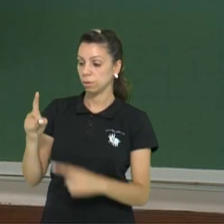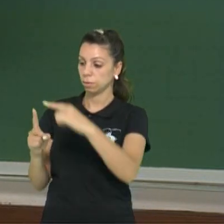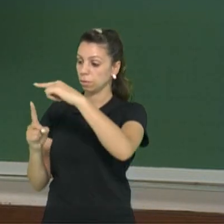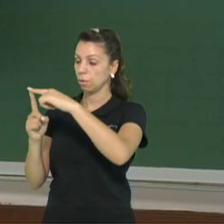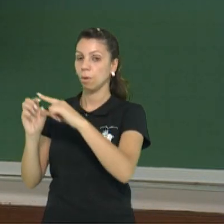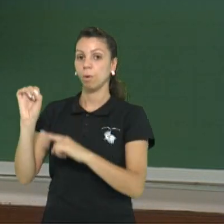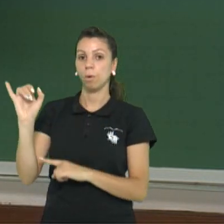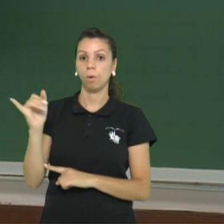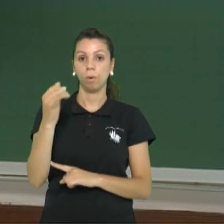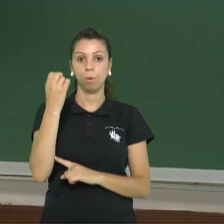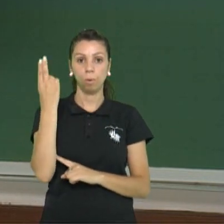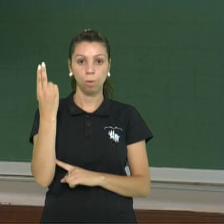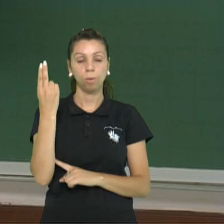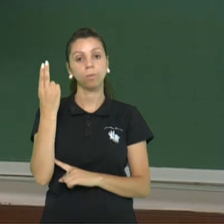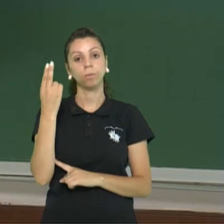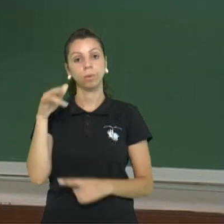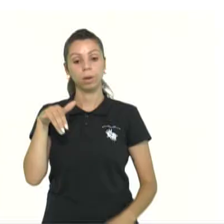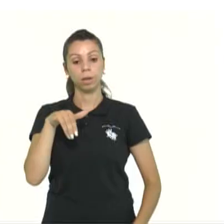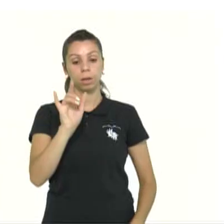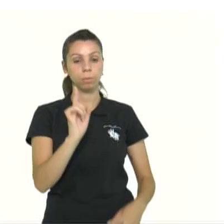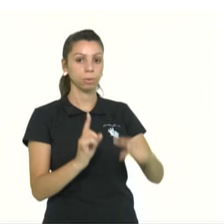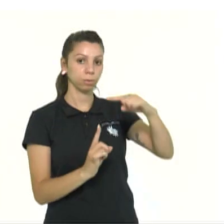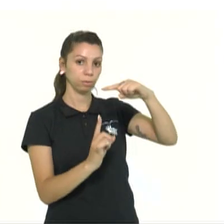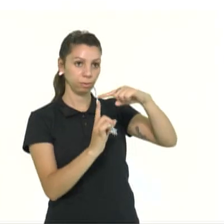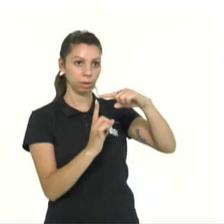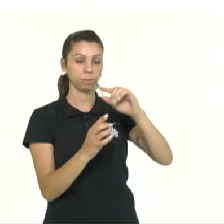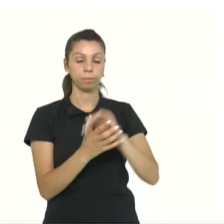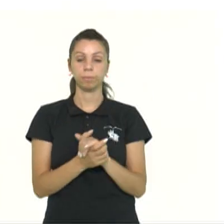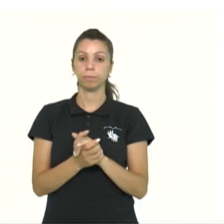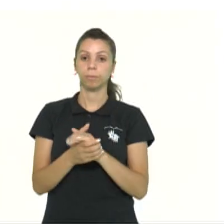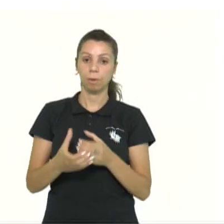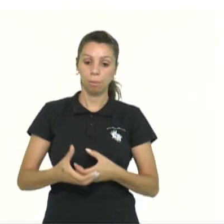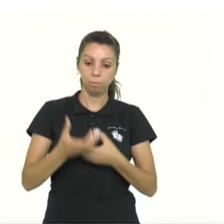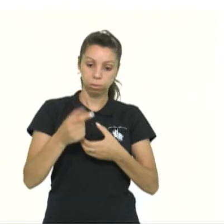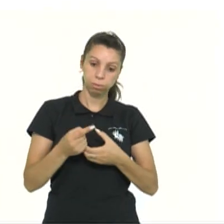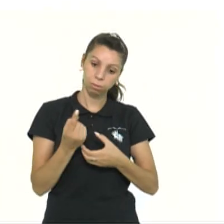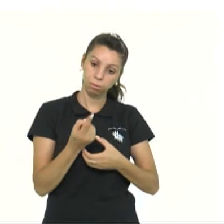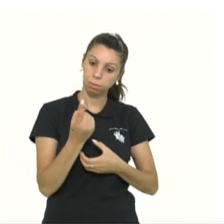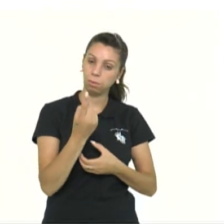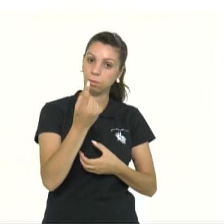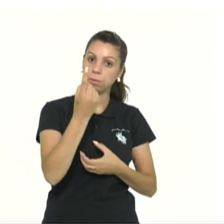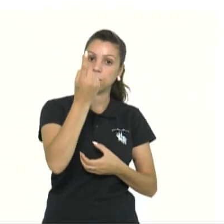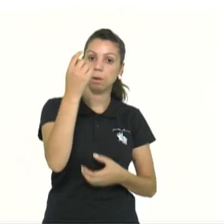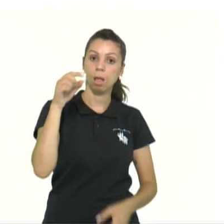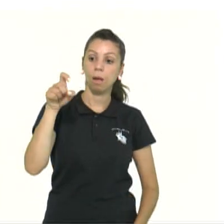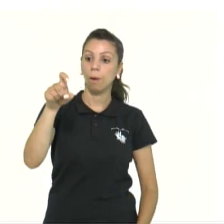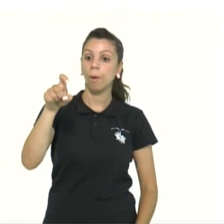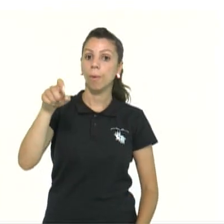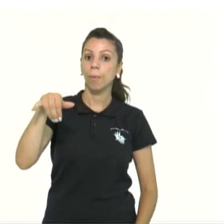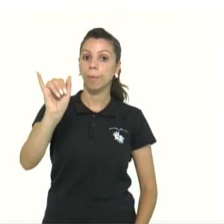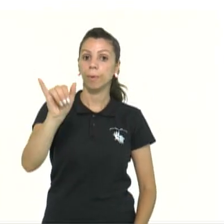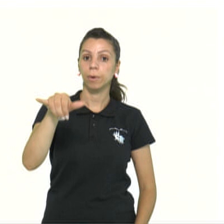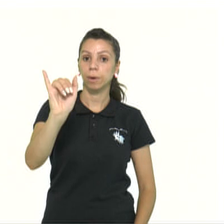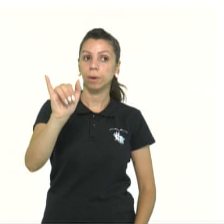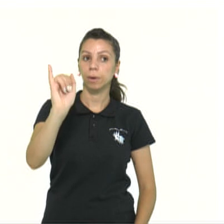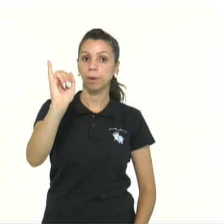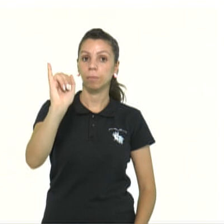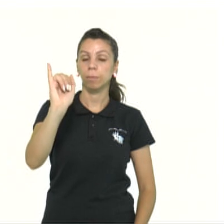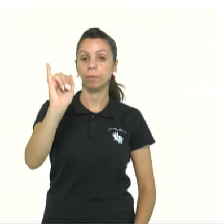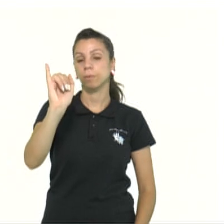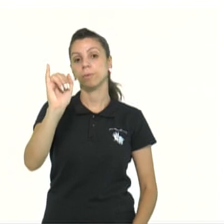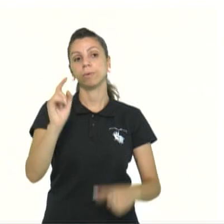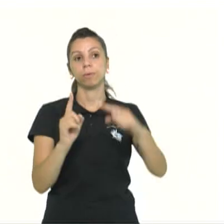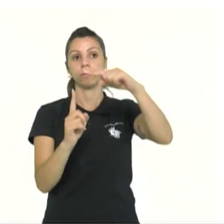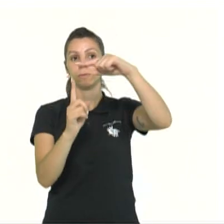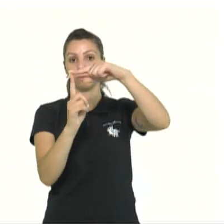do vértice. Então perceba que a altura máxima atingida pela bala é o valor de y do vértice, né? E aí eu